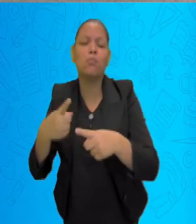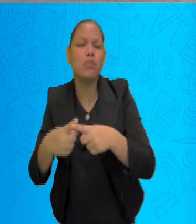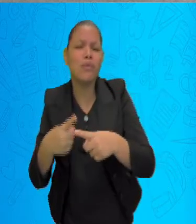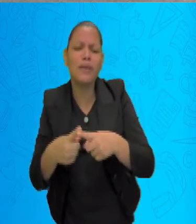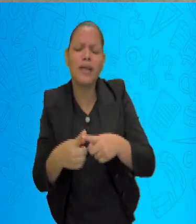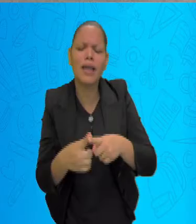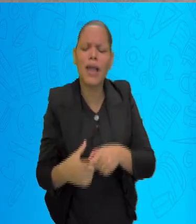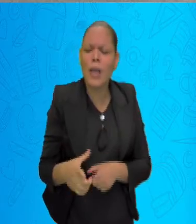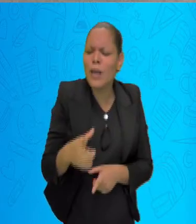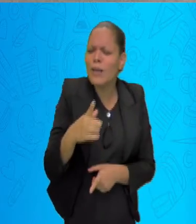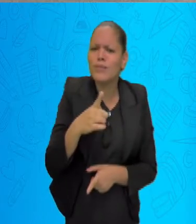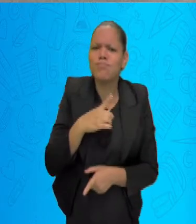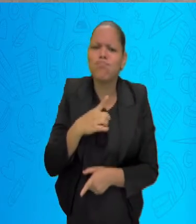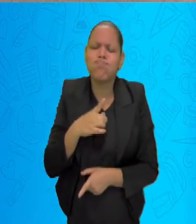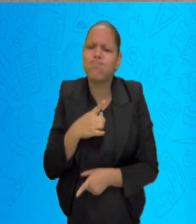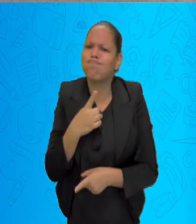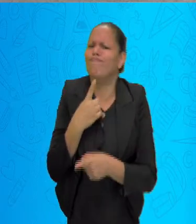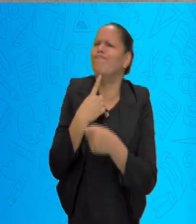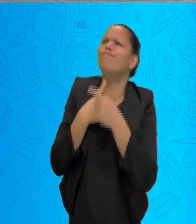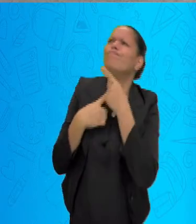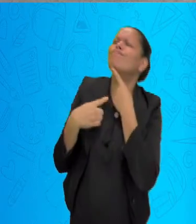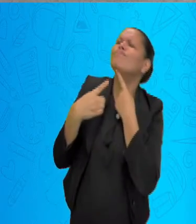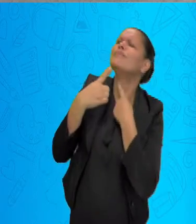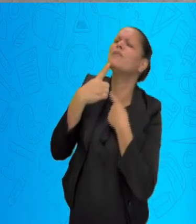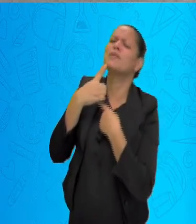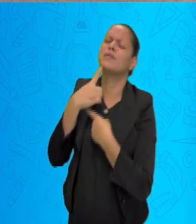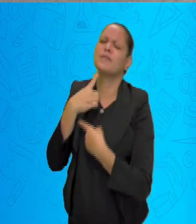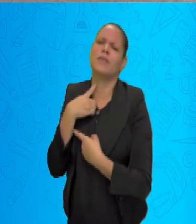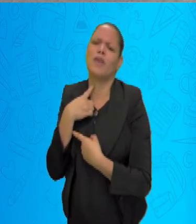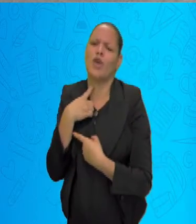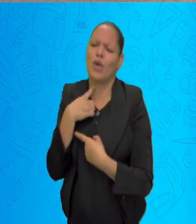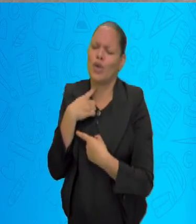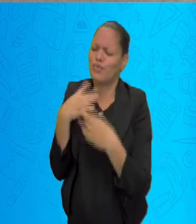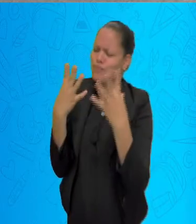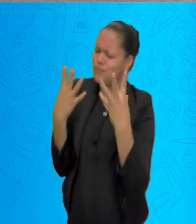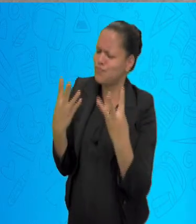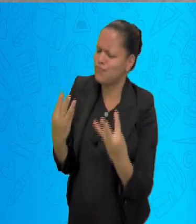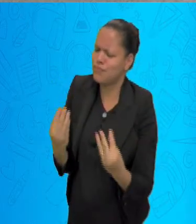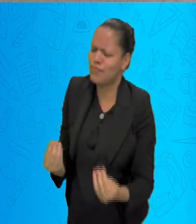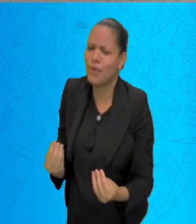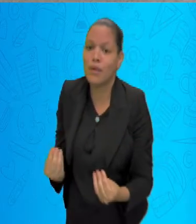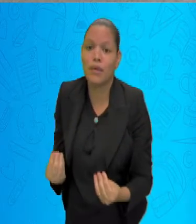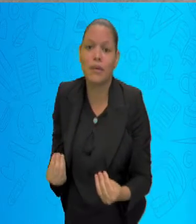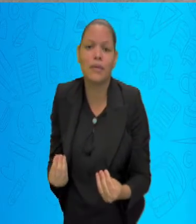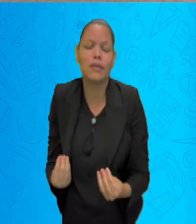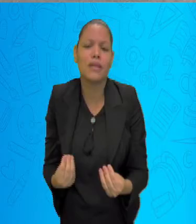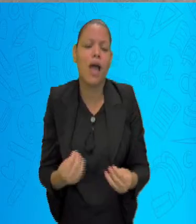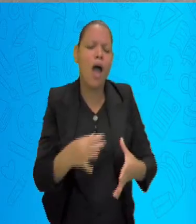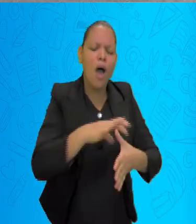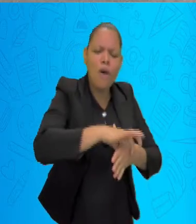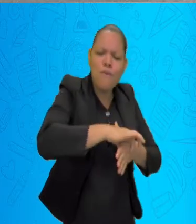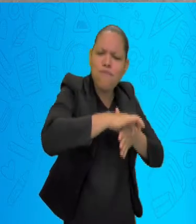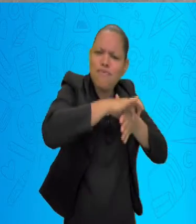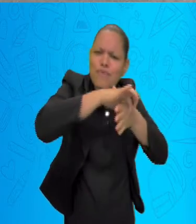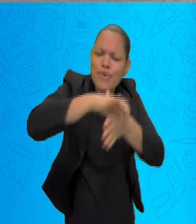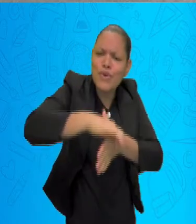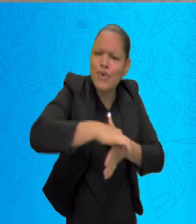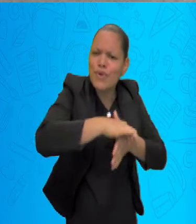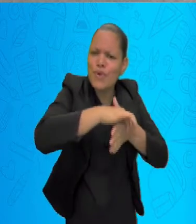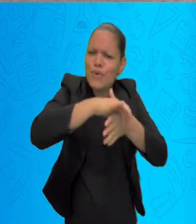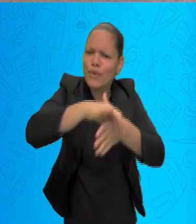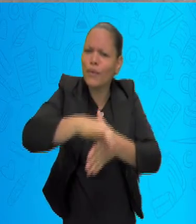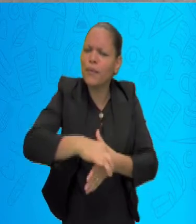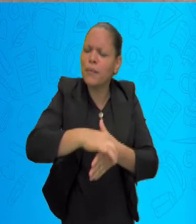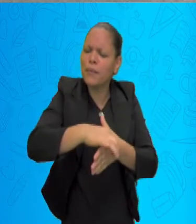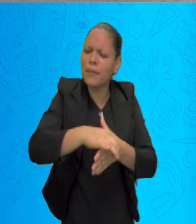republicanos oferecidos por Simão Bolívar. Ao mesmo tempo, não tinha interesse em dar fim à escravidão do